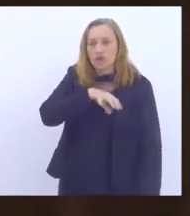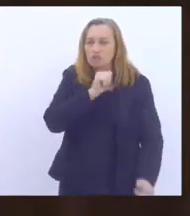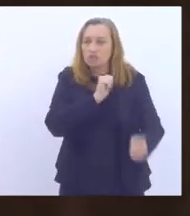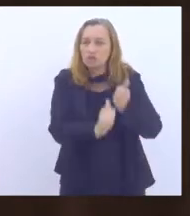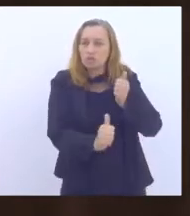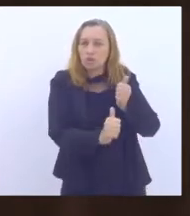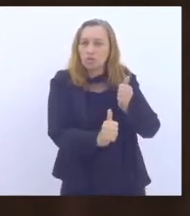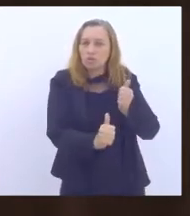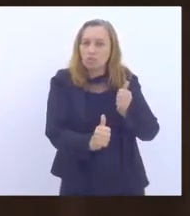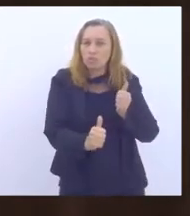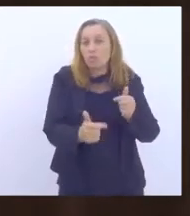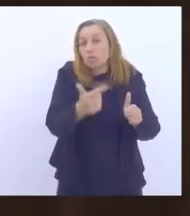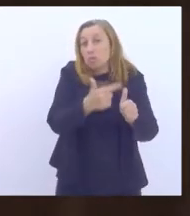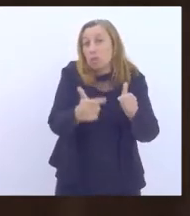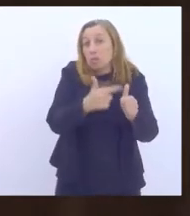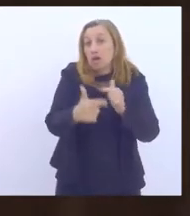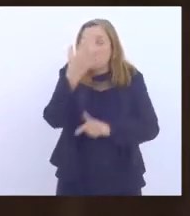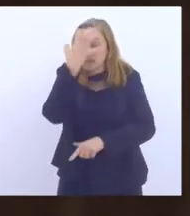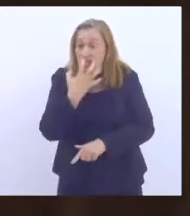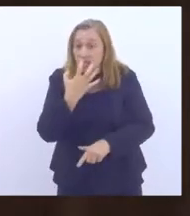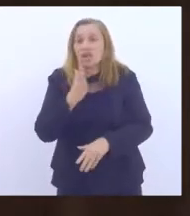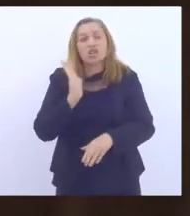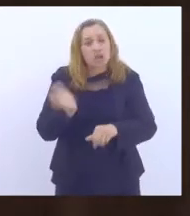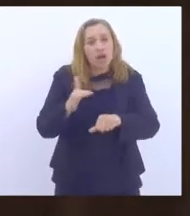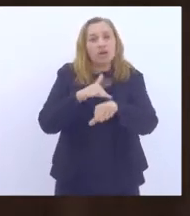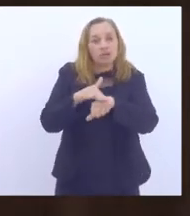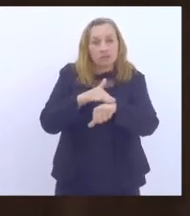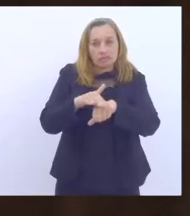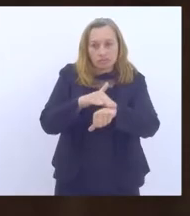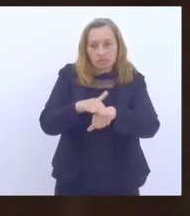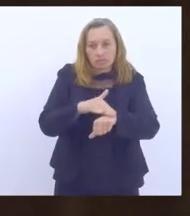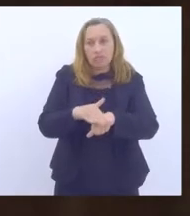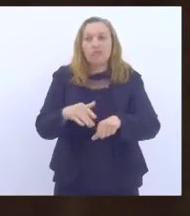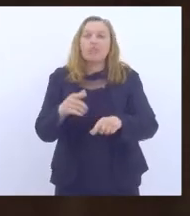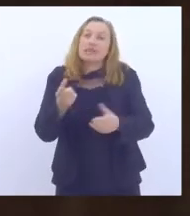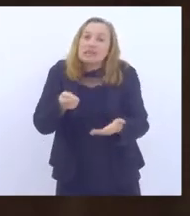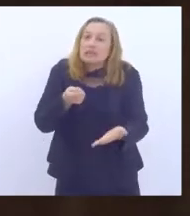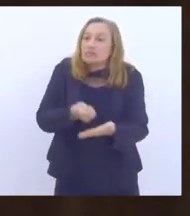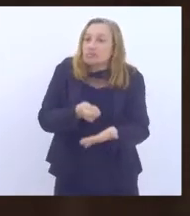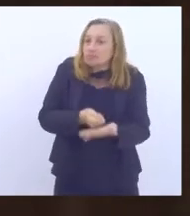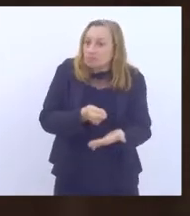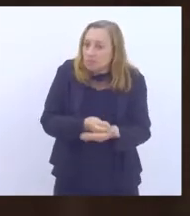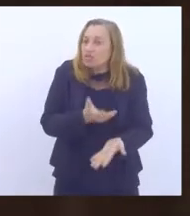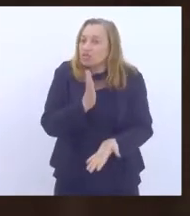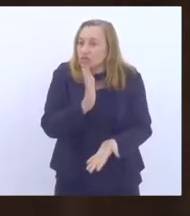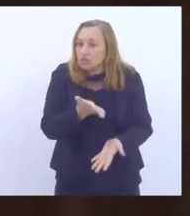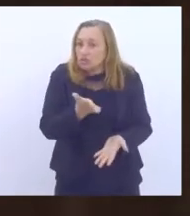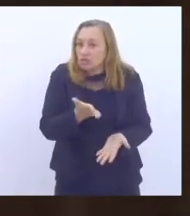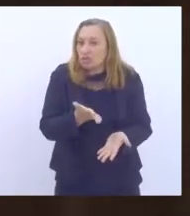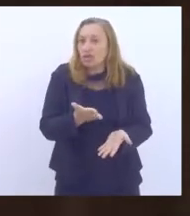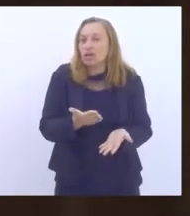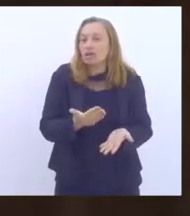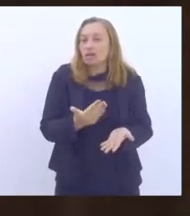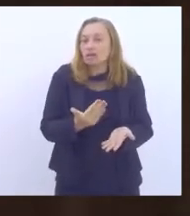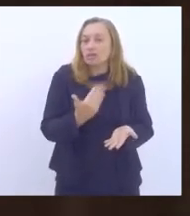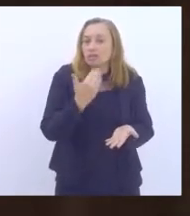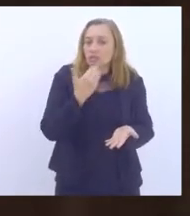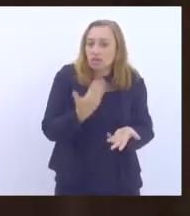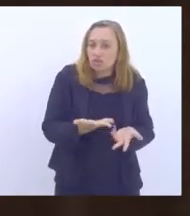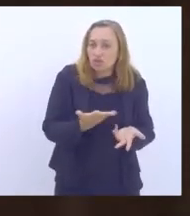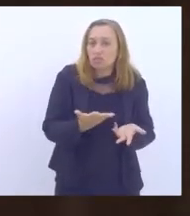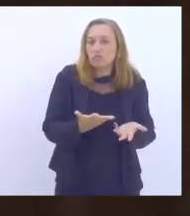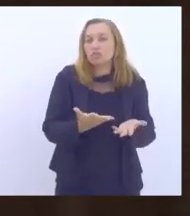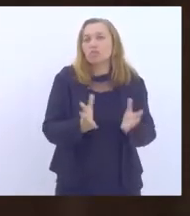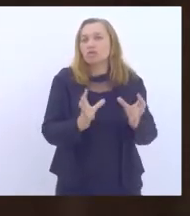problema gravíssimo Eu já conversei com ele ele insiste já caçamos uma liminar da